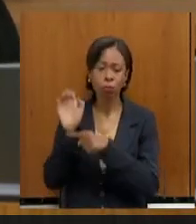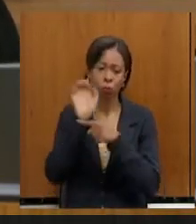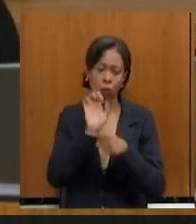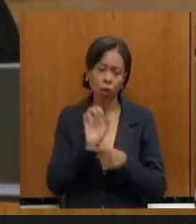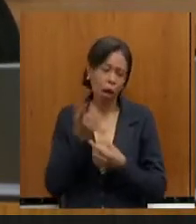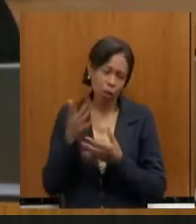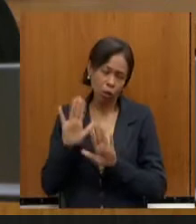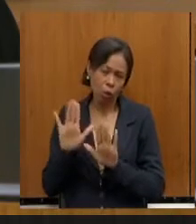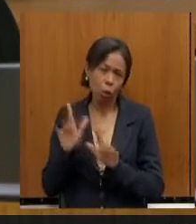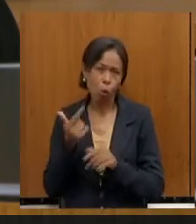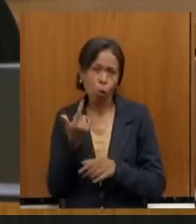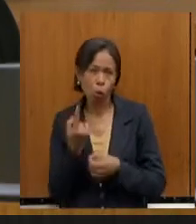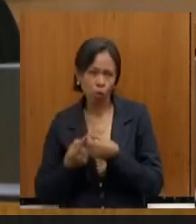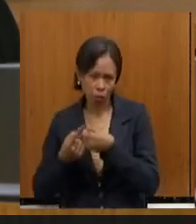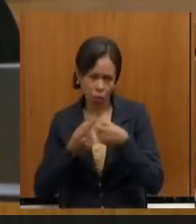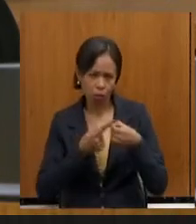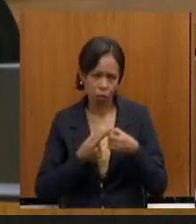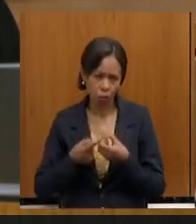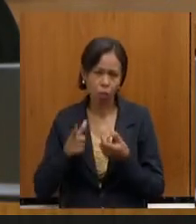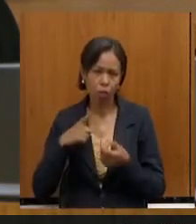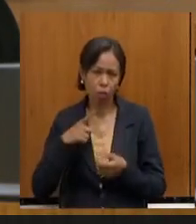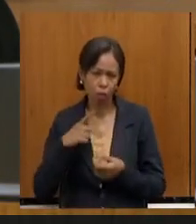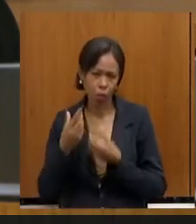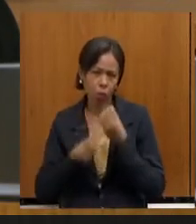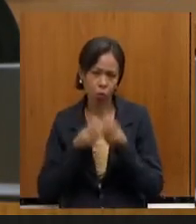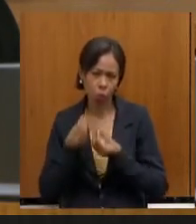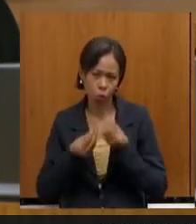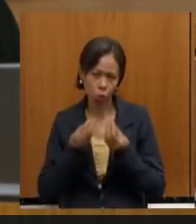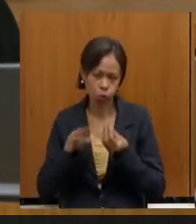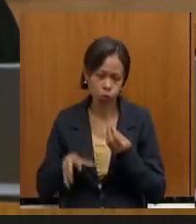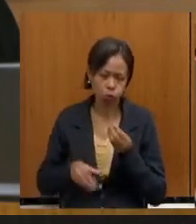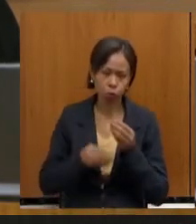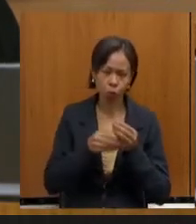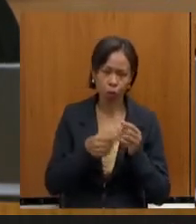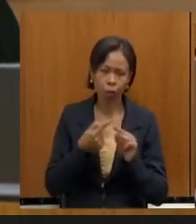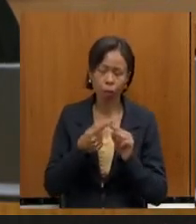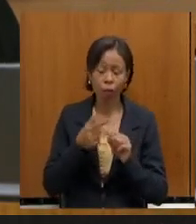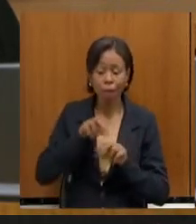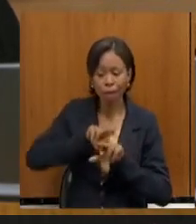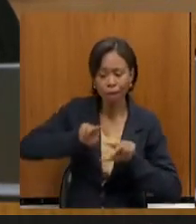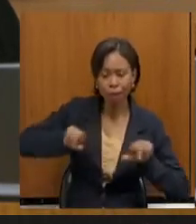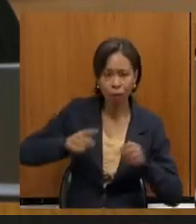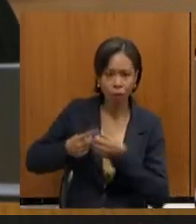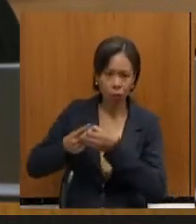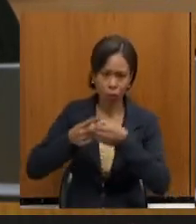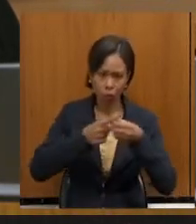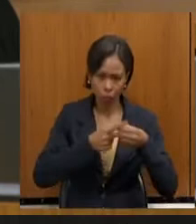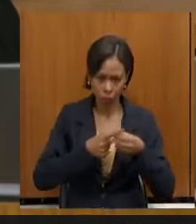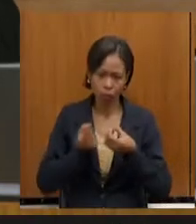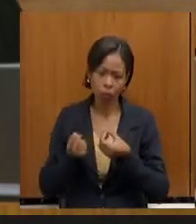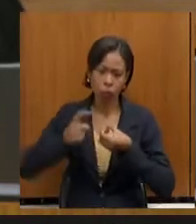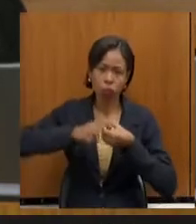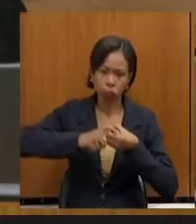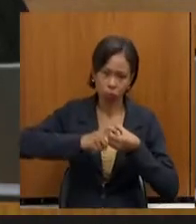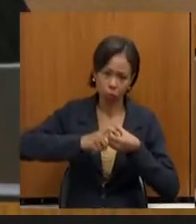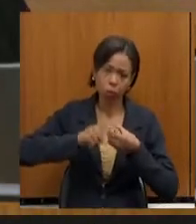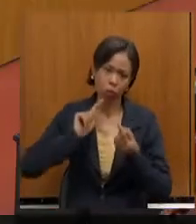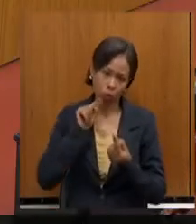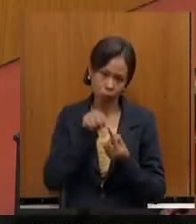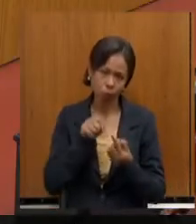agregarem como no caso de resíduos sólidos vários municípios se consorciar ão para esta finalidade e